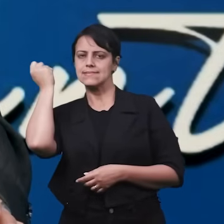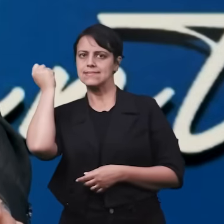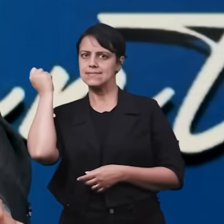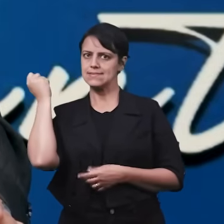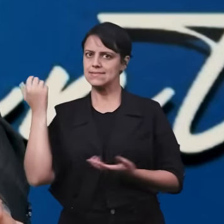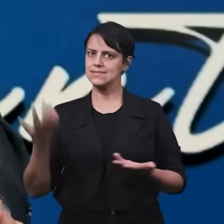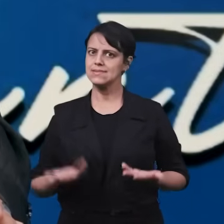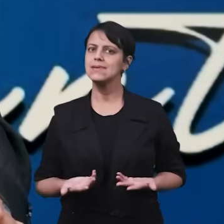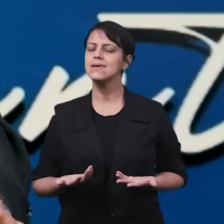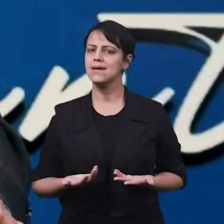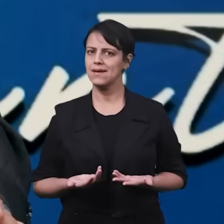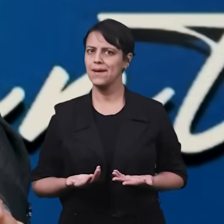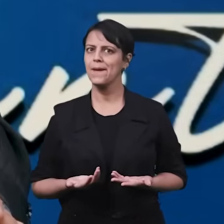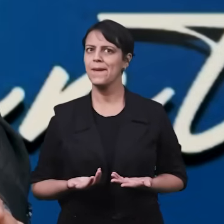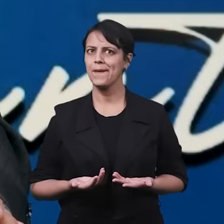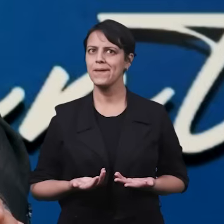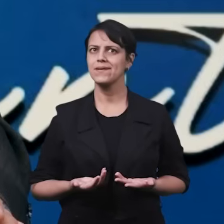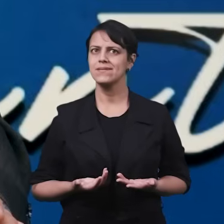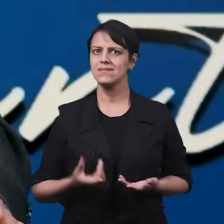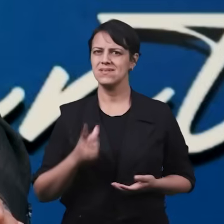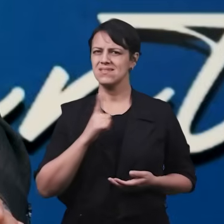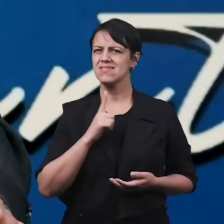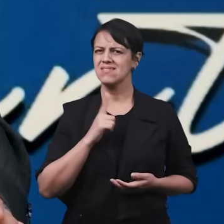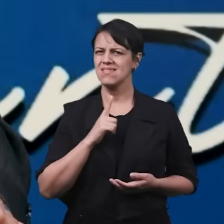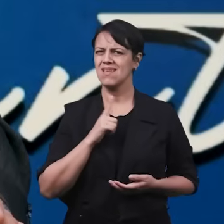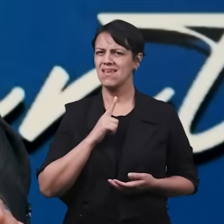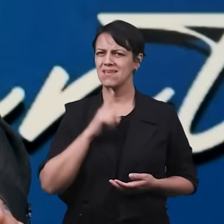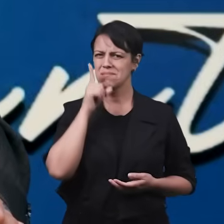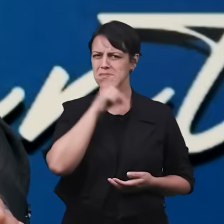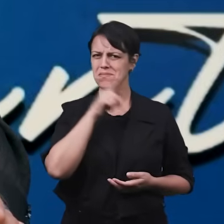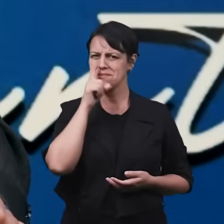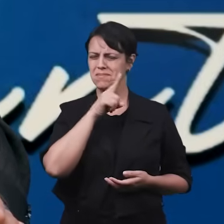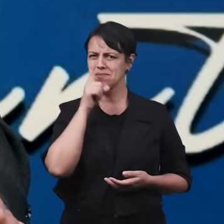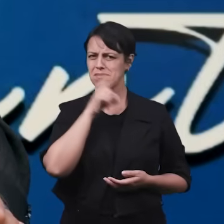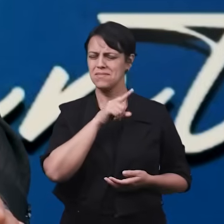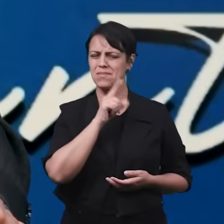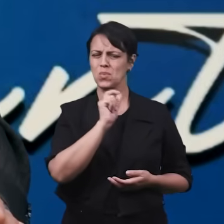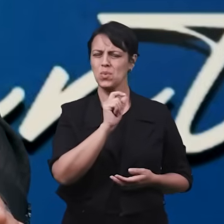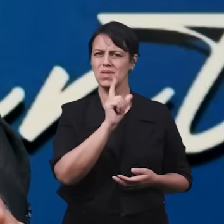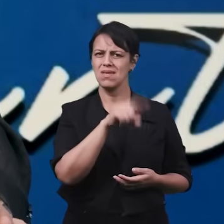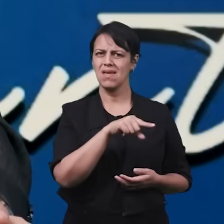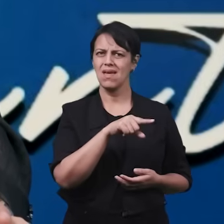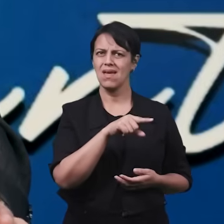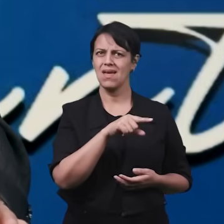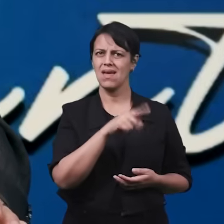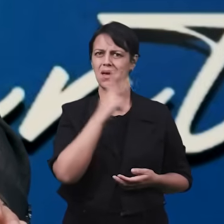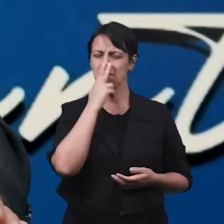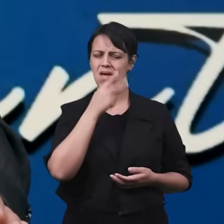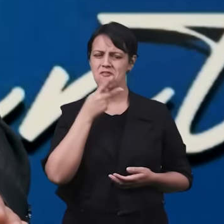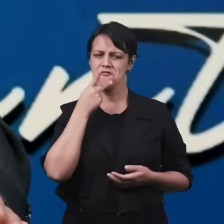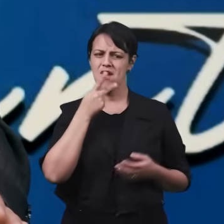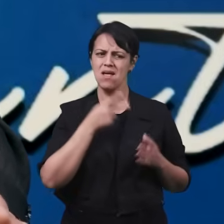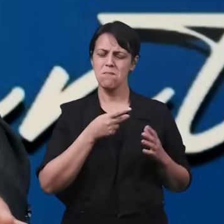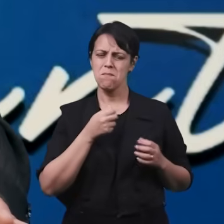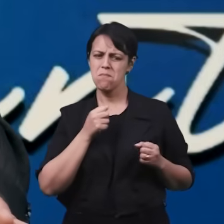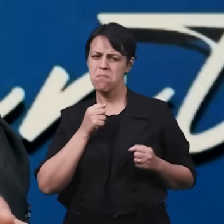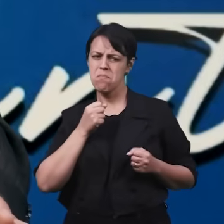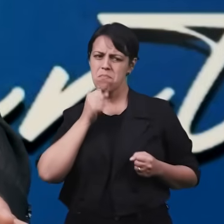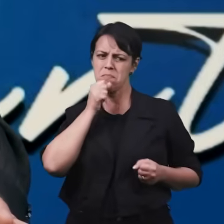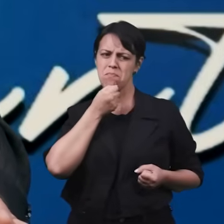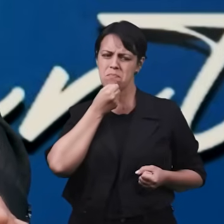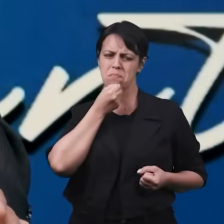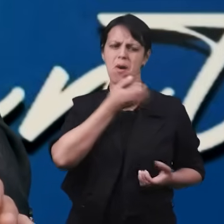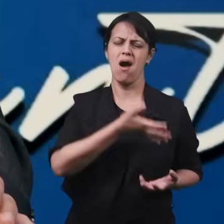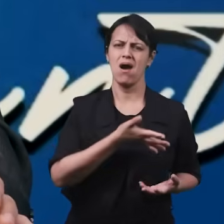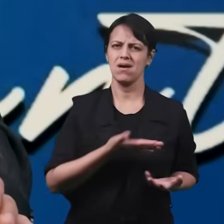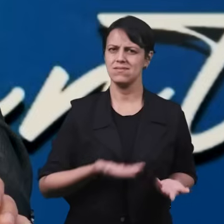um péssimo defeito, um defeito extremamente antiético, que é a precipitação. E o crente